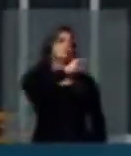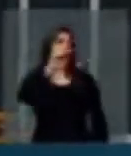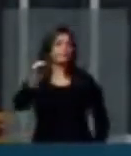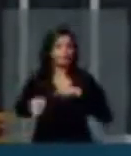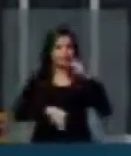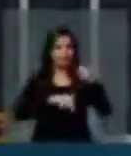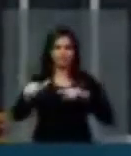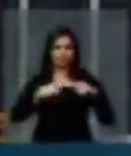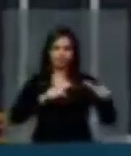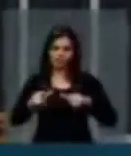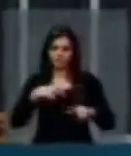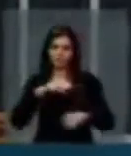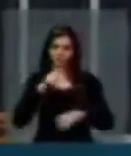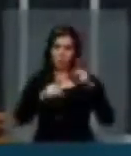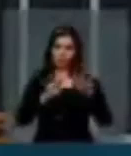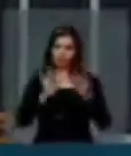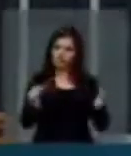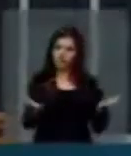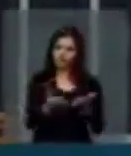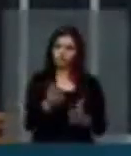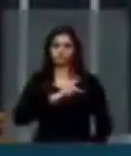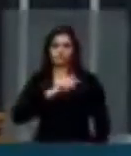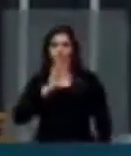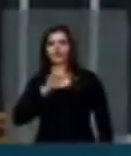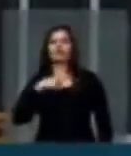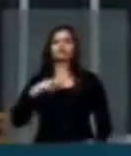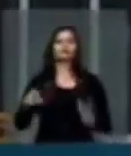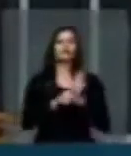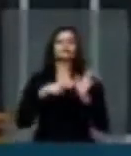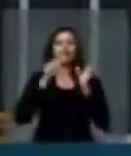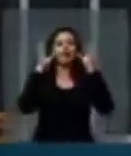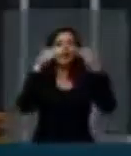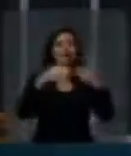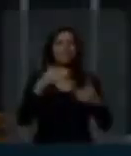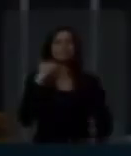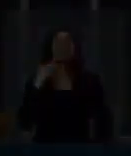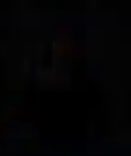povo trabalhador, para o povo simples, e hoje é o governo dos banqueiros e das grandes empreiteiras.